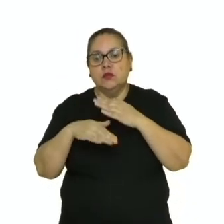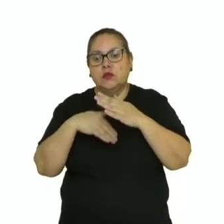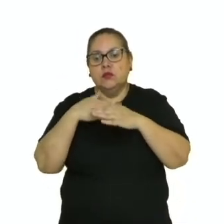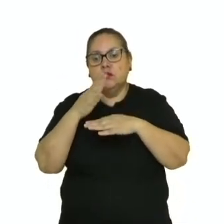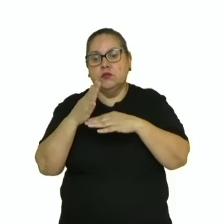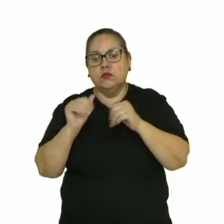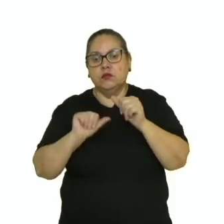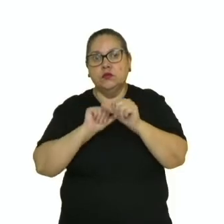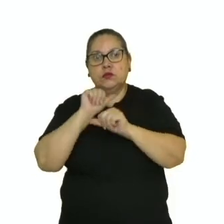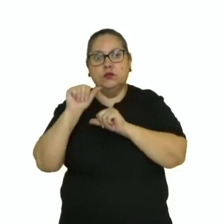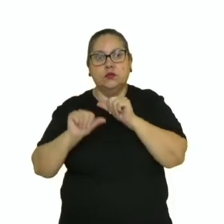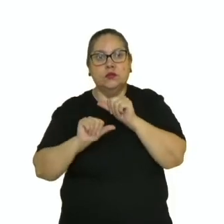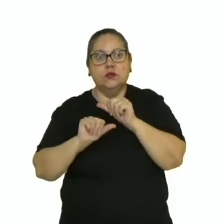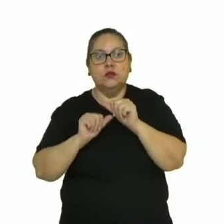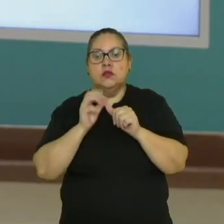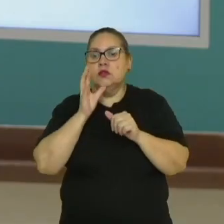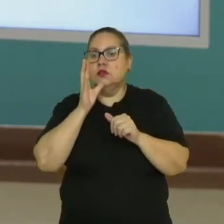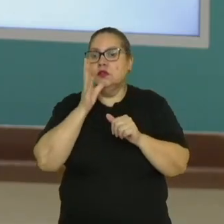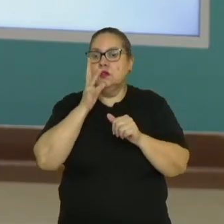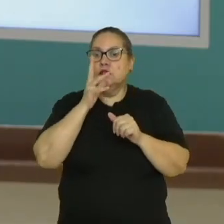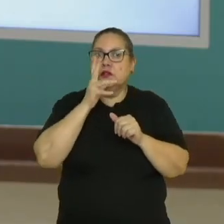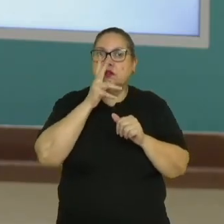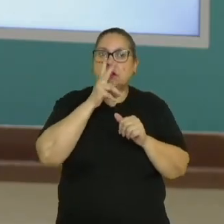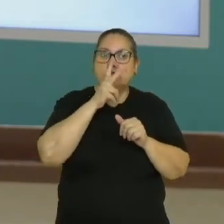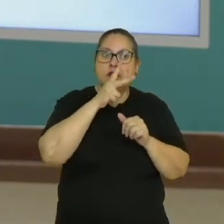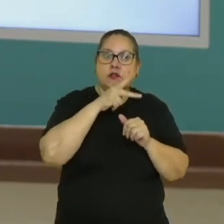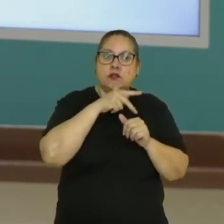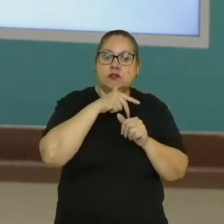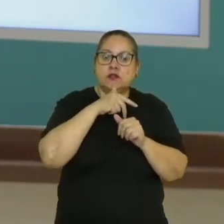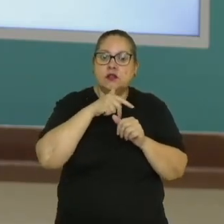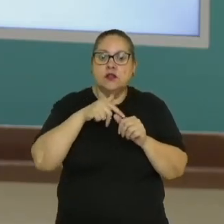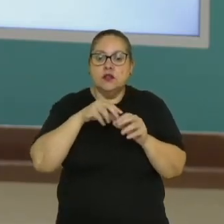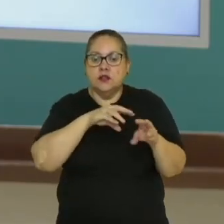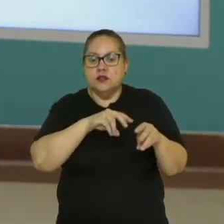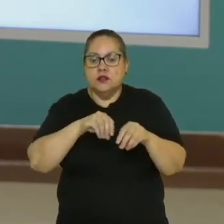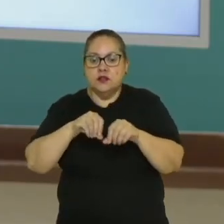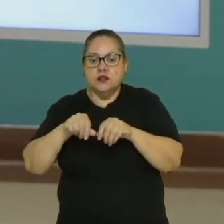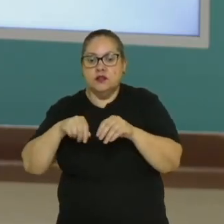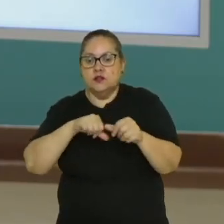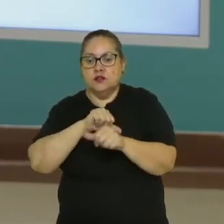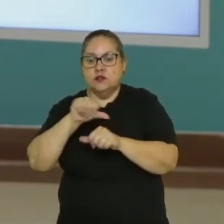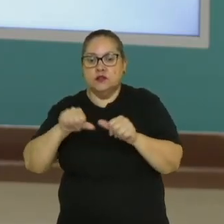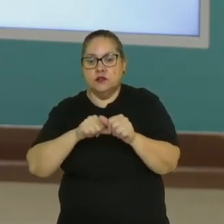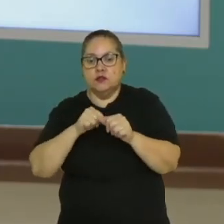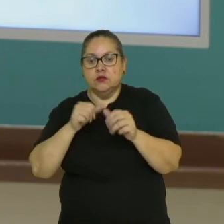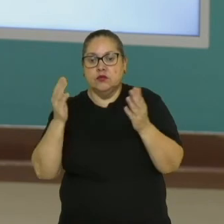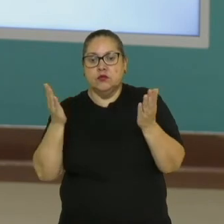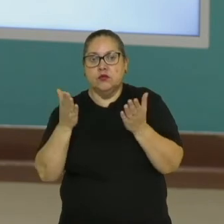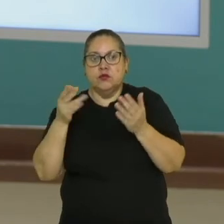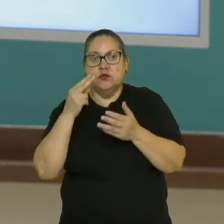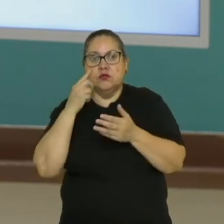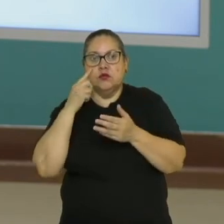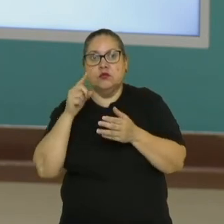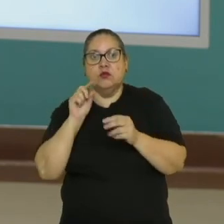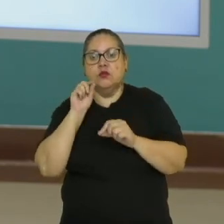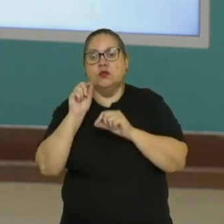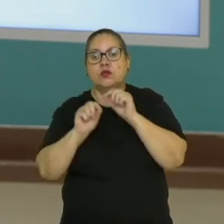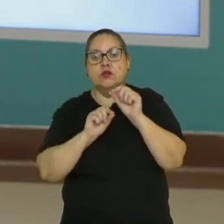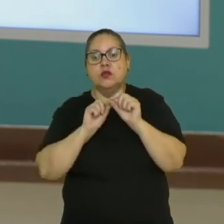isso mudou lentamente e a Terra foi se transformando no planeta que habitamos. O que